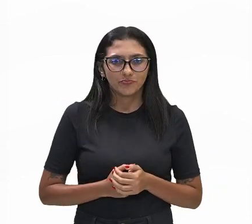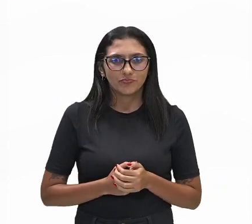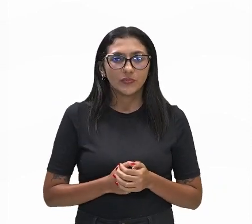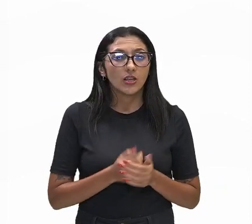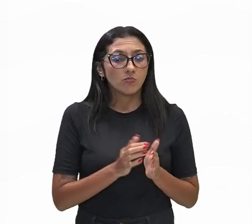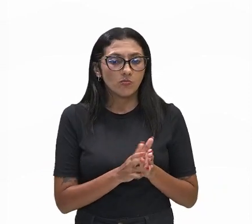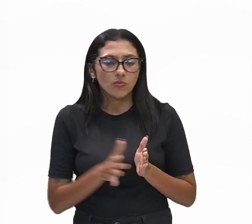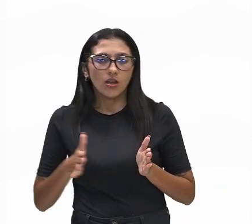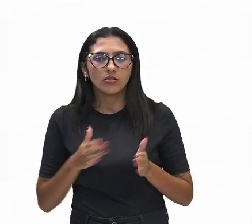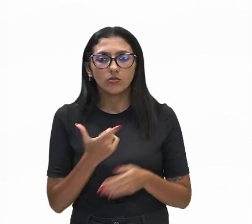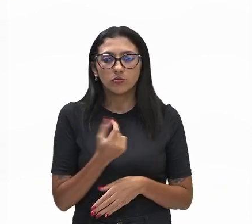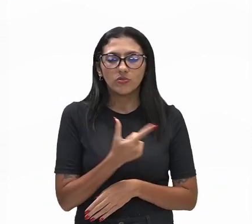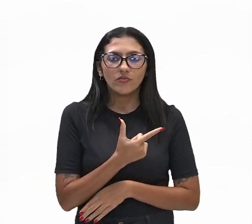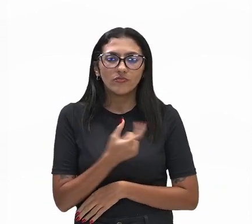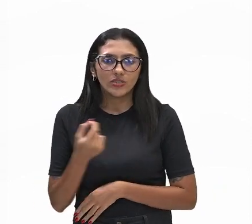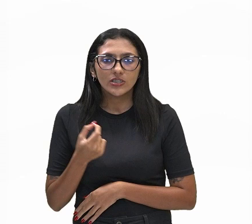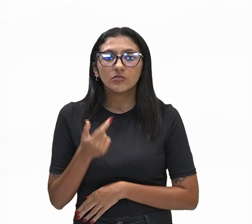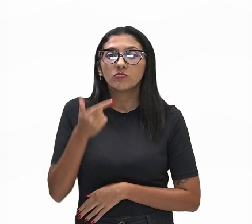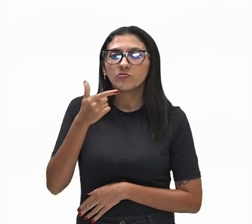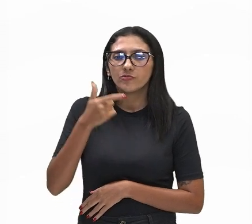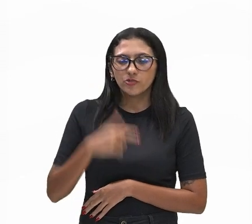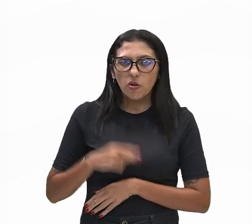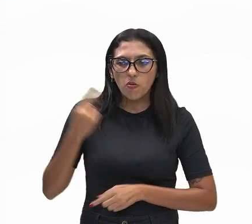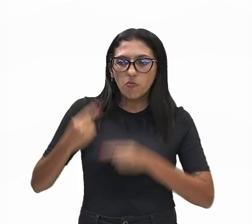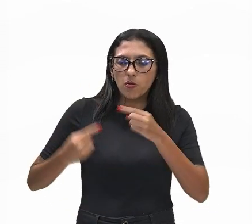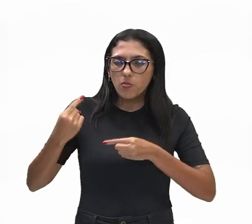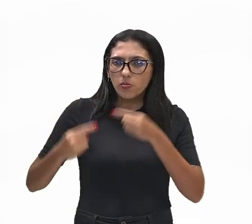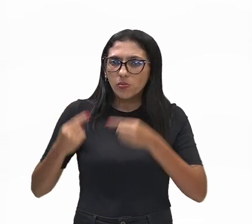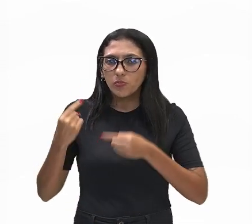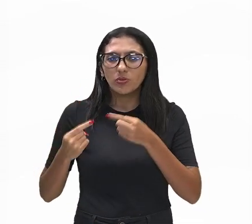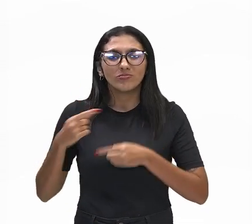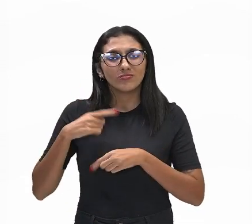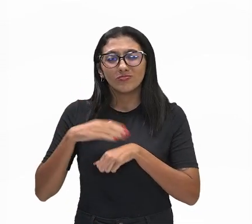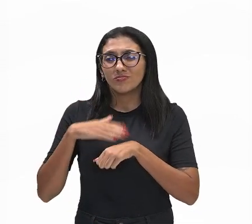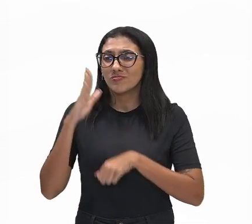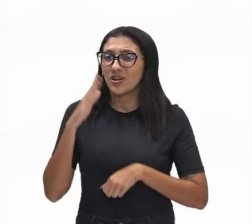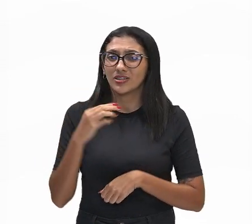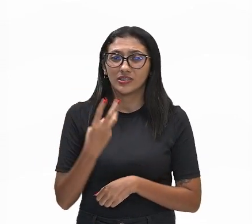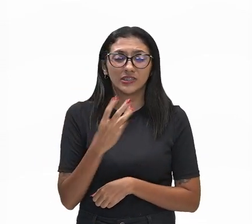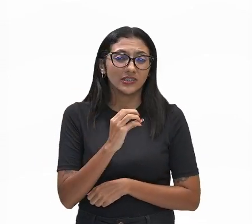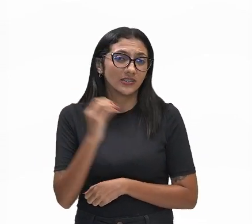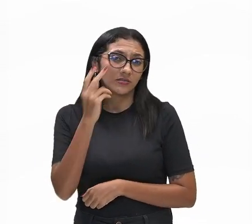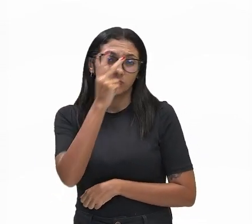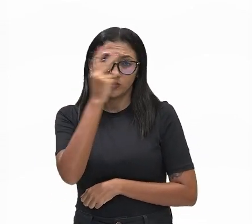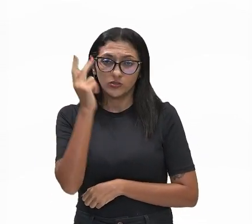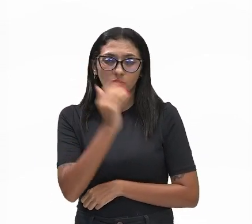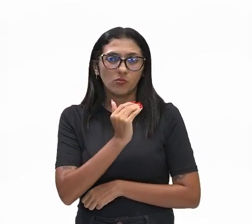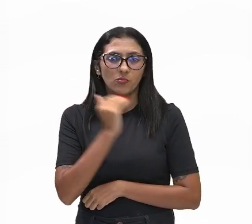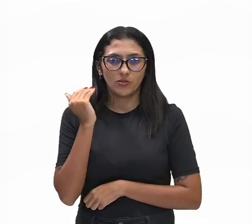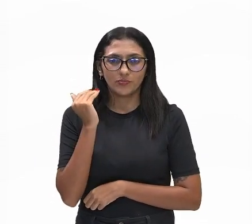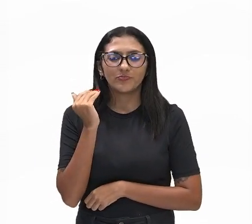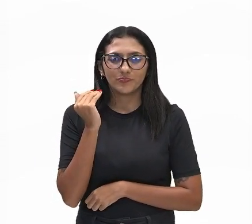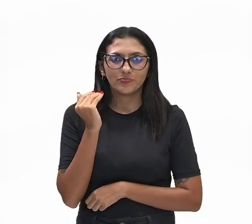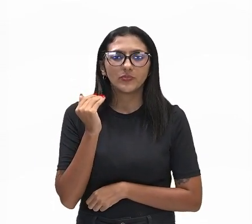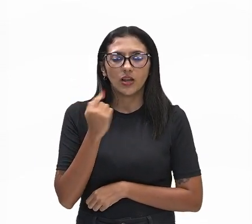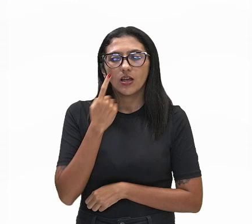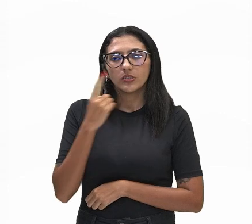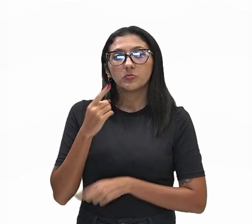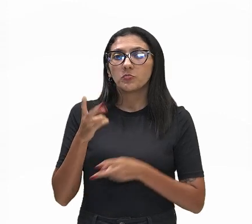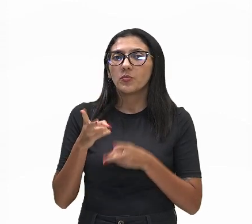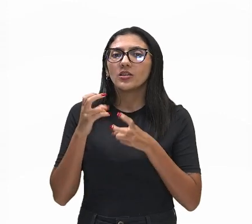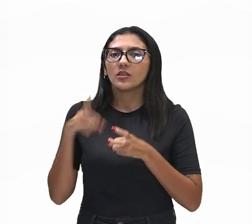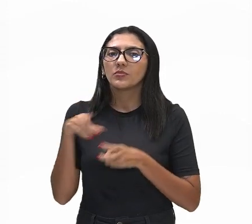países eles voltaram a se enfrentar, deixando aí mais de 300 mortos, tá? Então, a gente observa que nessa região